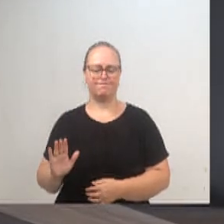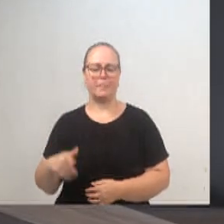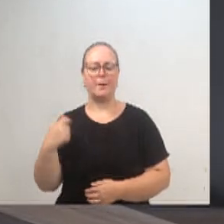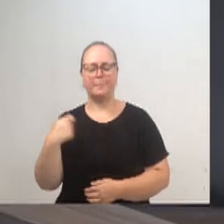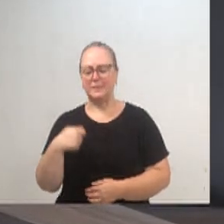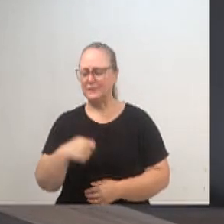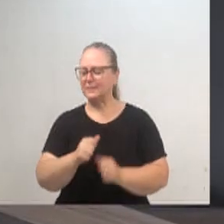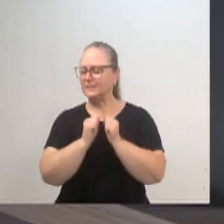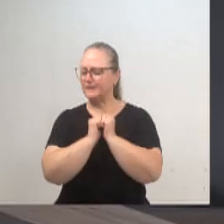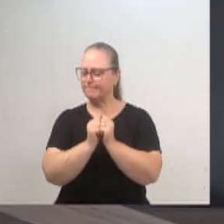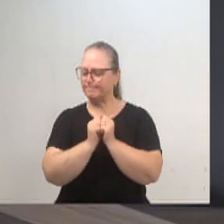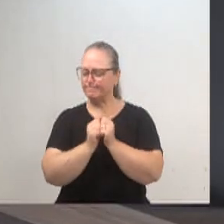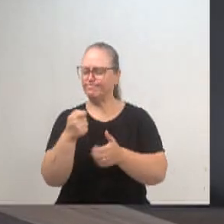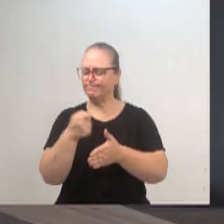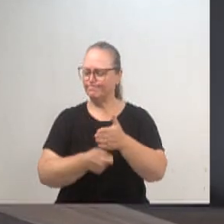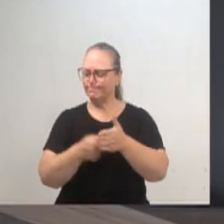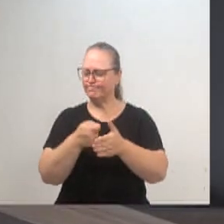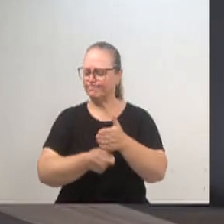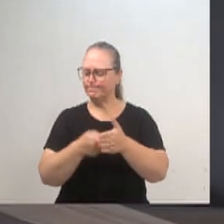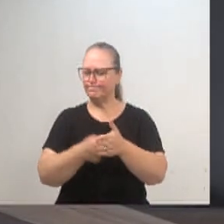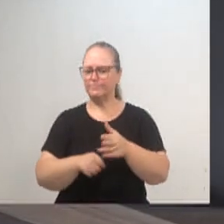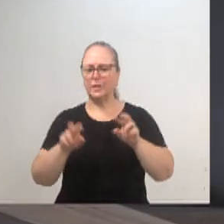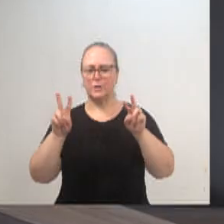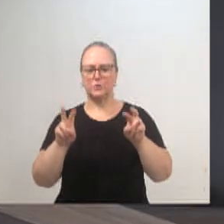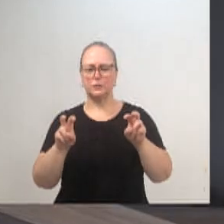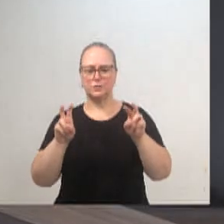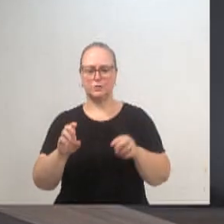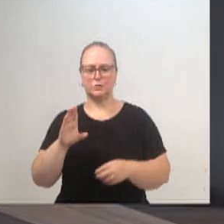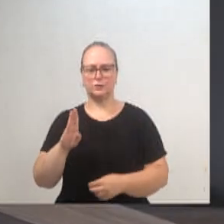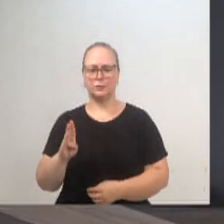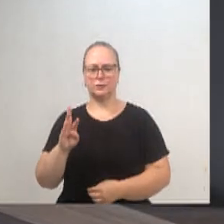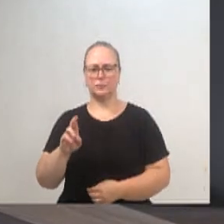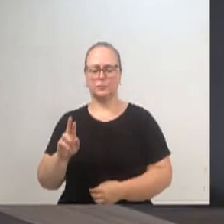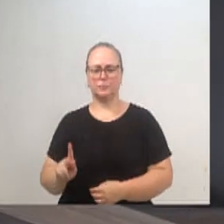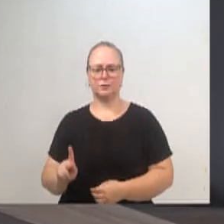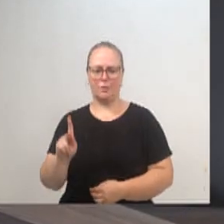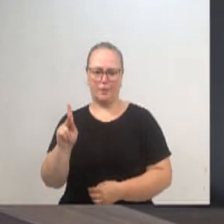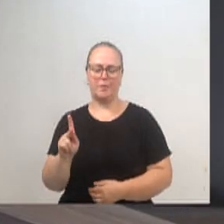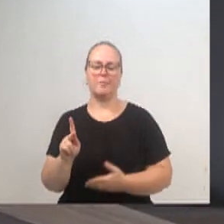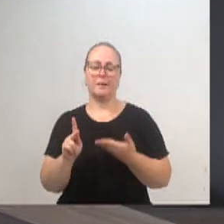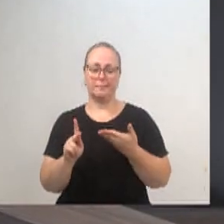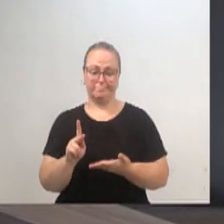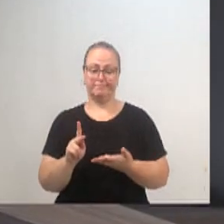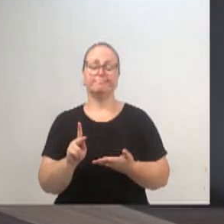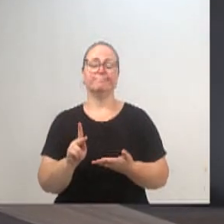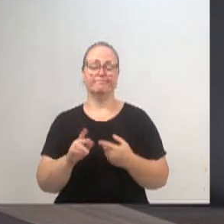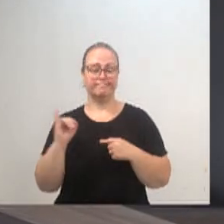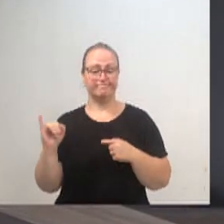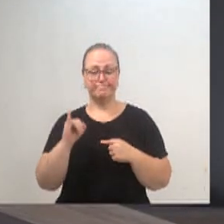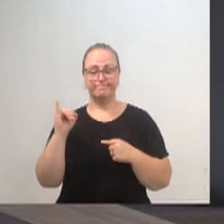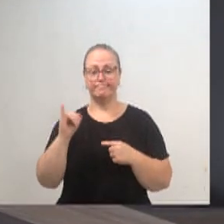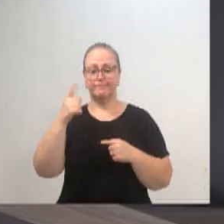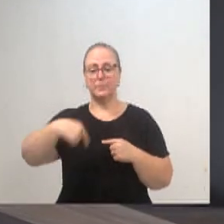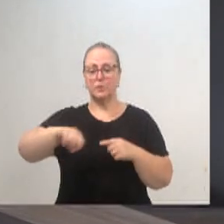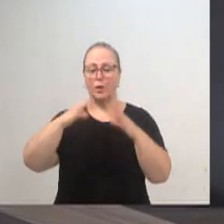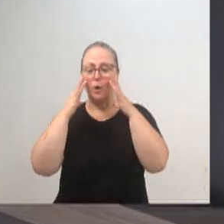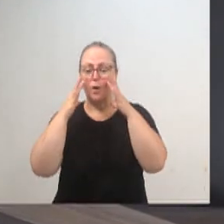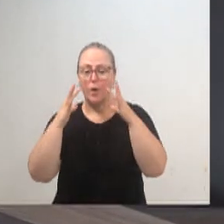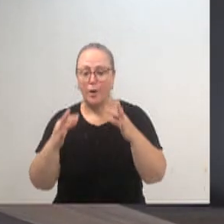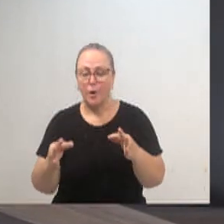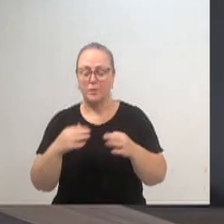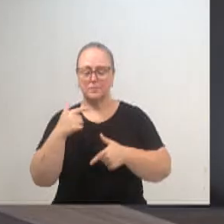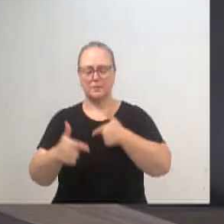frente, fazer o enfrentamento com relação à BRK e não o faz. Então, é importante que a gente realmente aqui, esta casa, fique atento ao